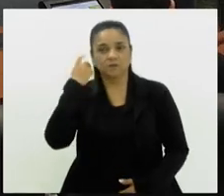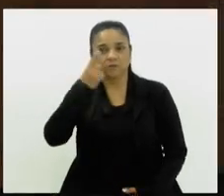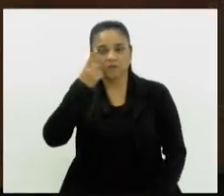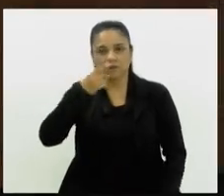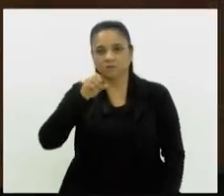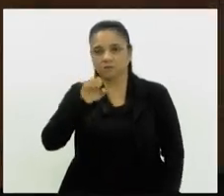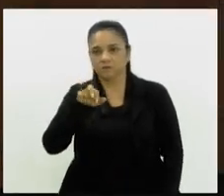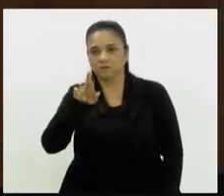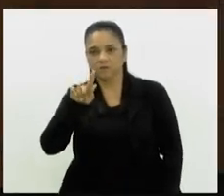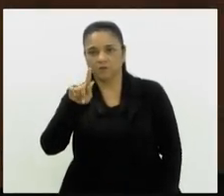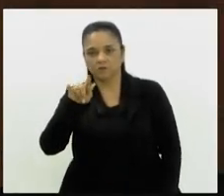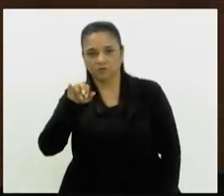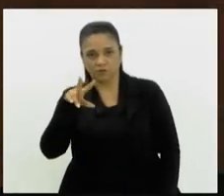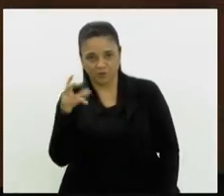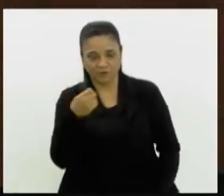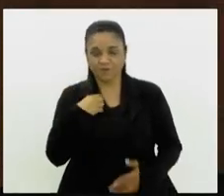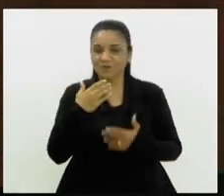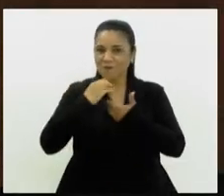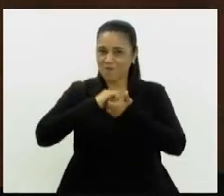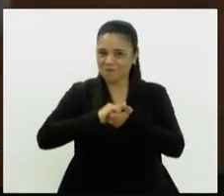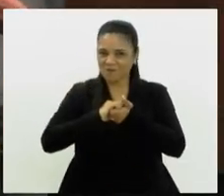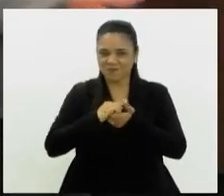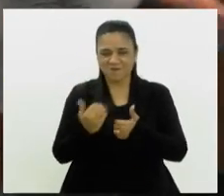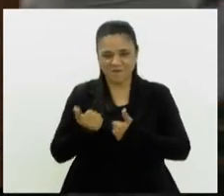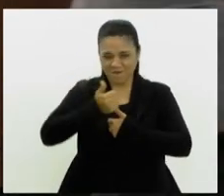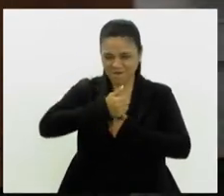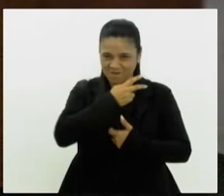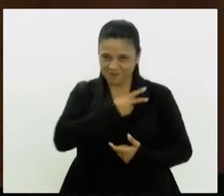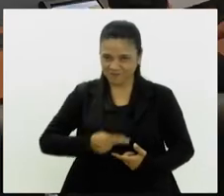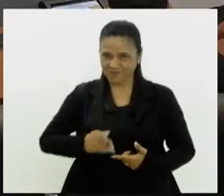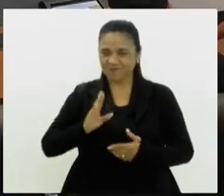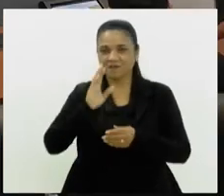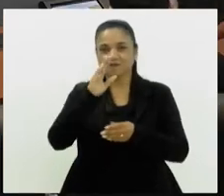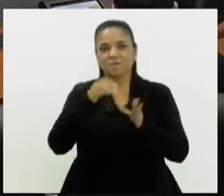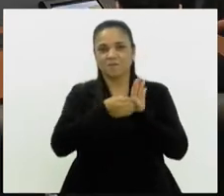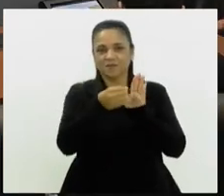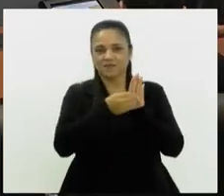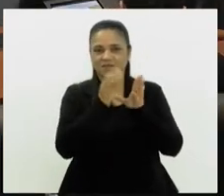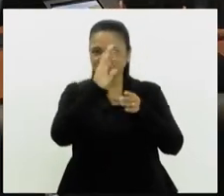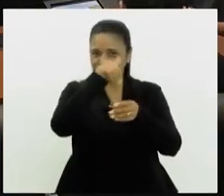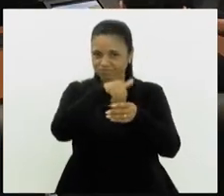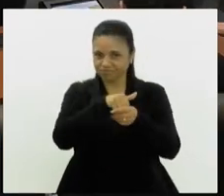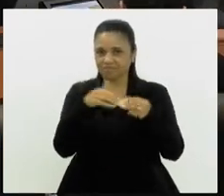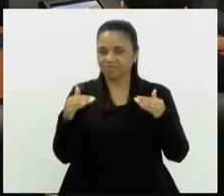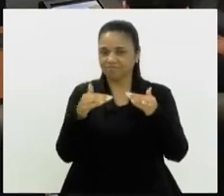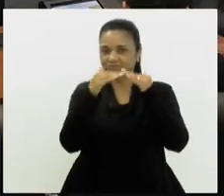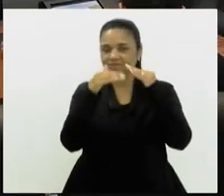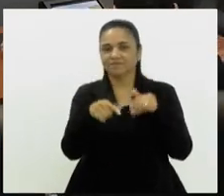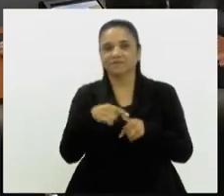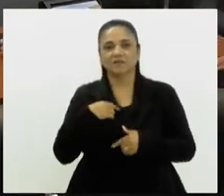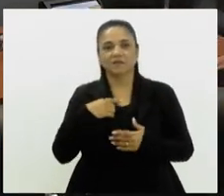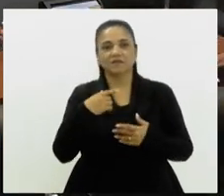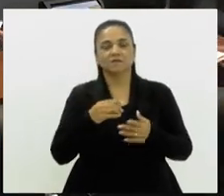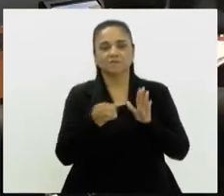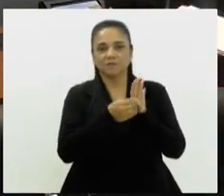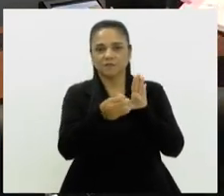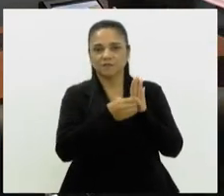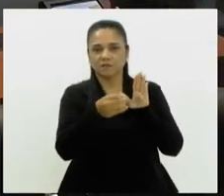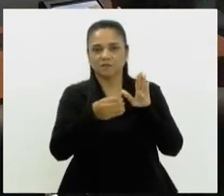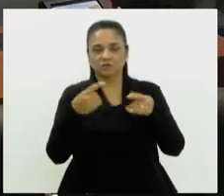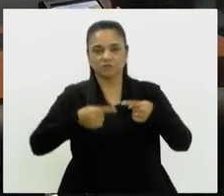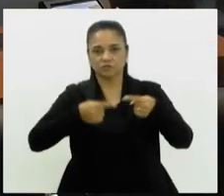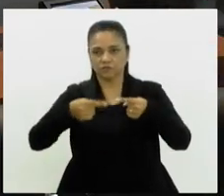Cumprimentando a presidência de Vossa Excelência, o parecer é favorável, doutora. Com o parecer emitido em discussão. Para discutir,